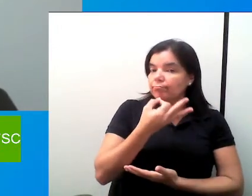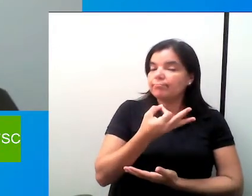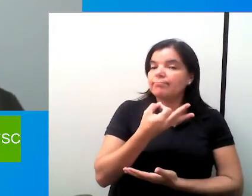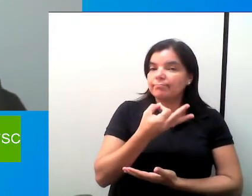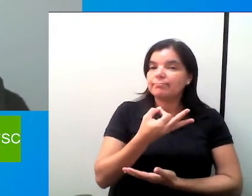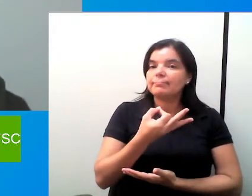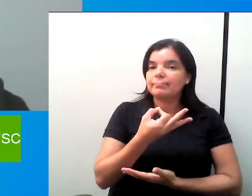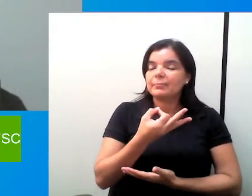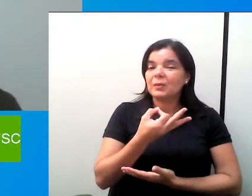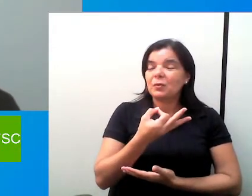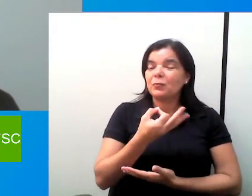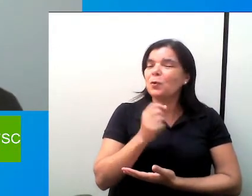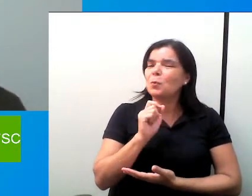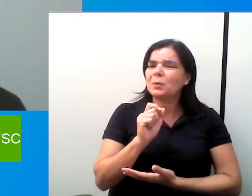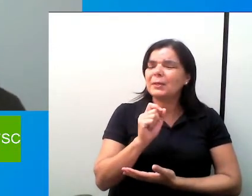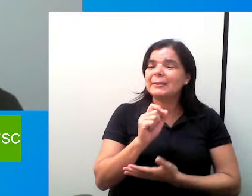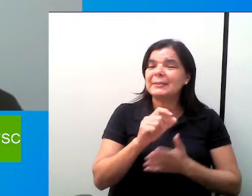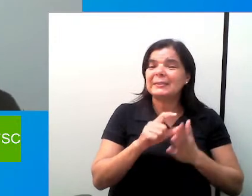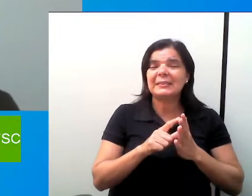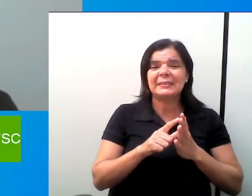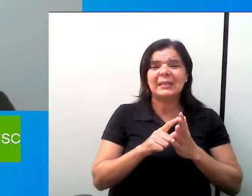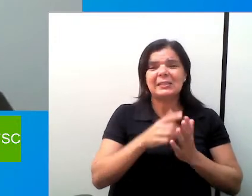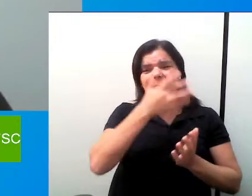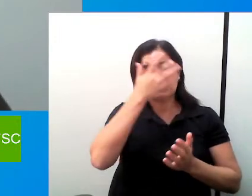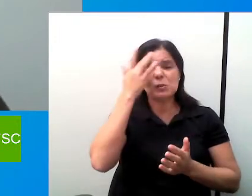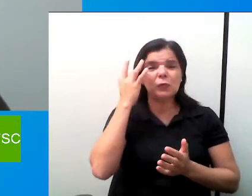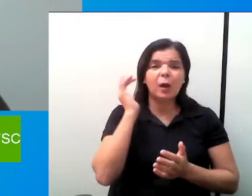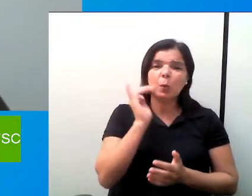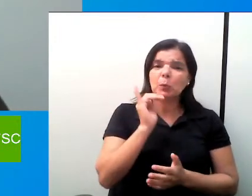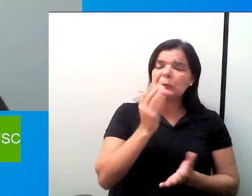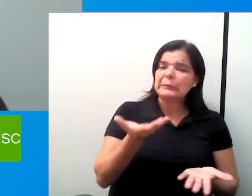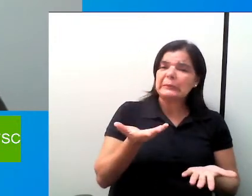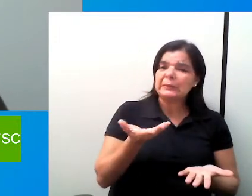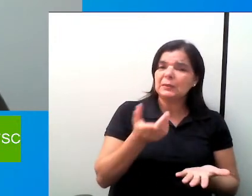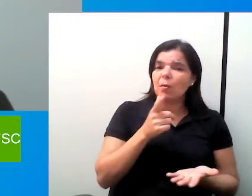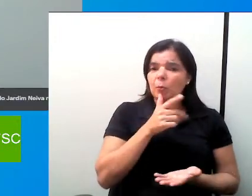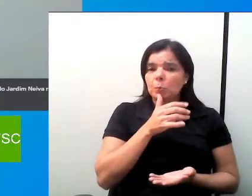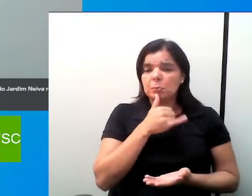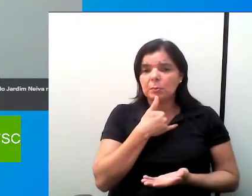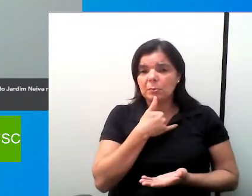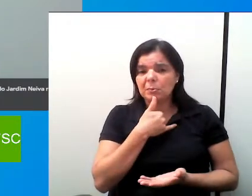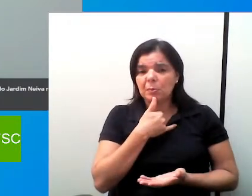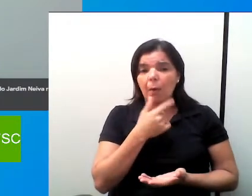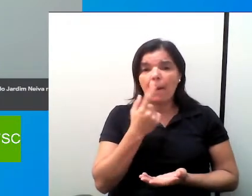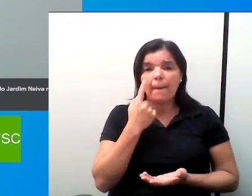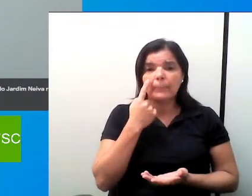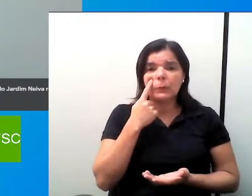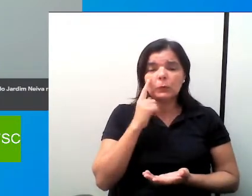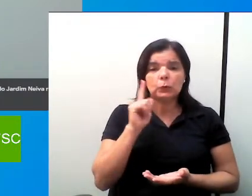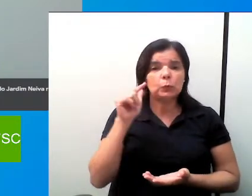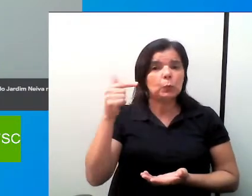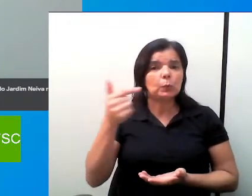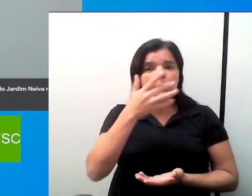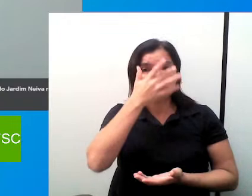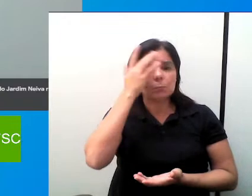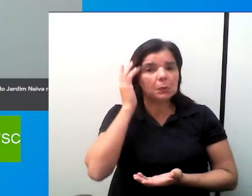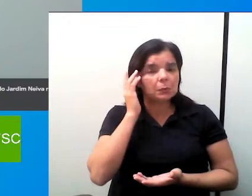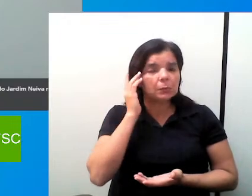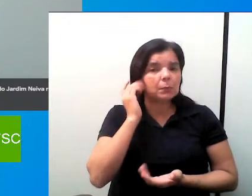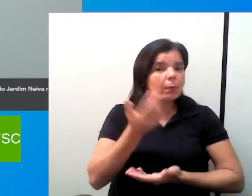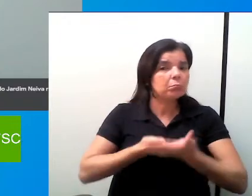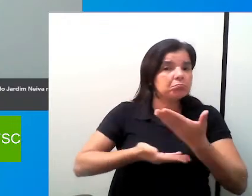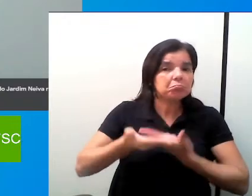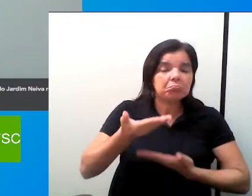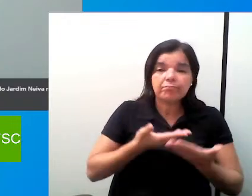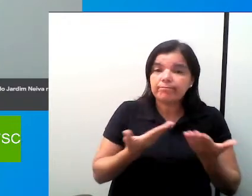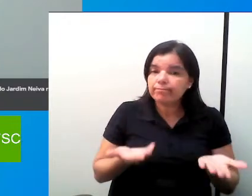um atraso um pouco, porque desestimulou, né, os alunos irem conhecer outras realidades, se relacionar com outras pessoas. Então, o